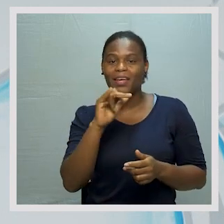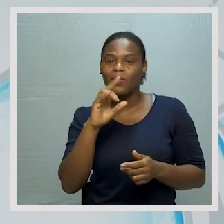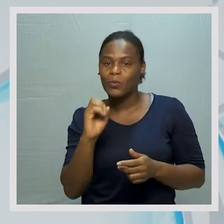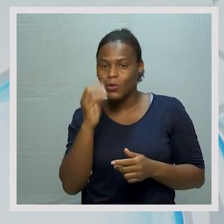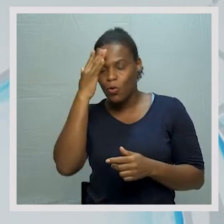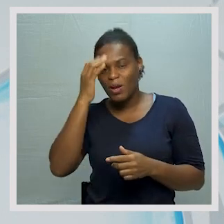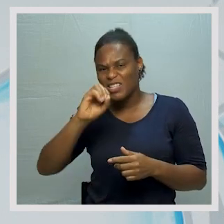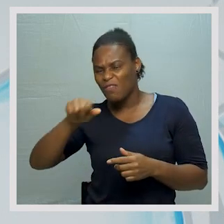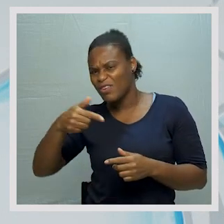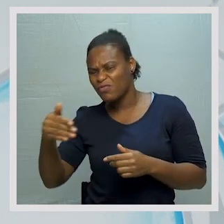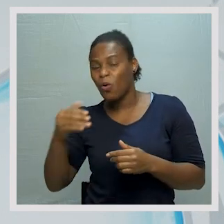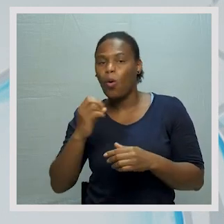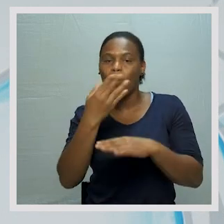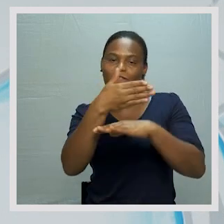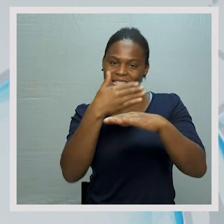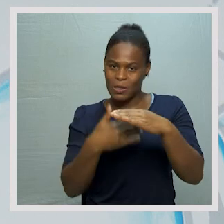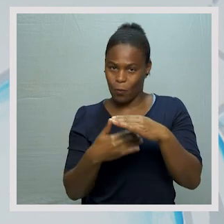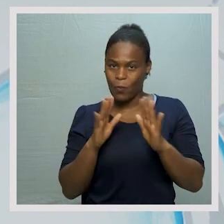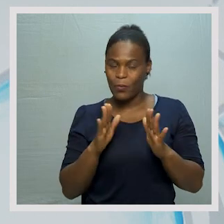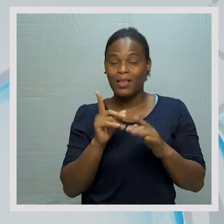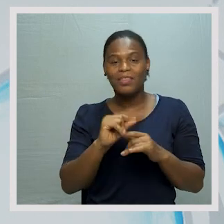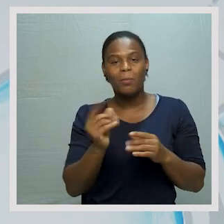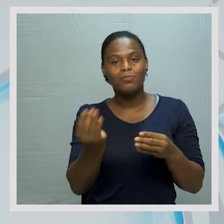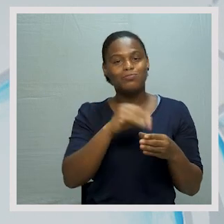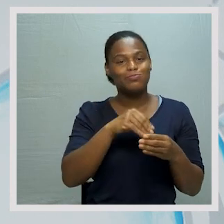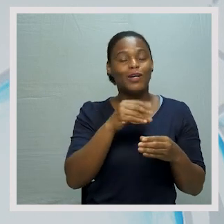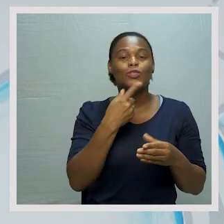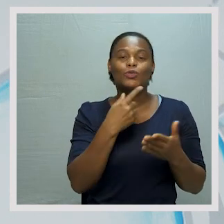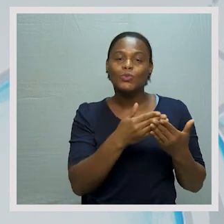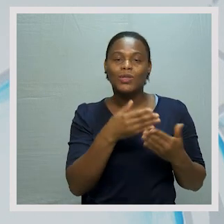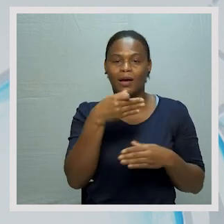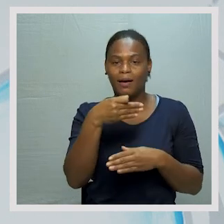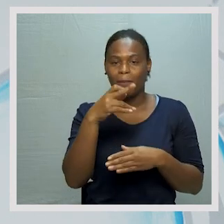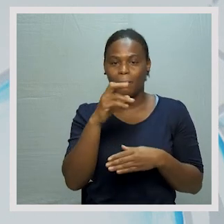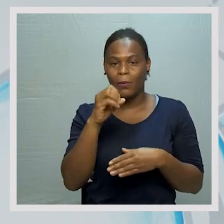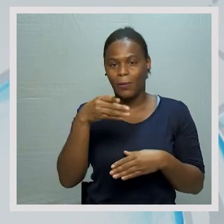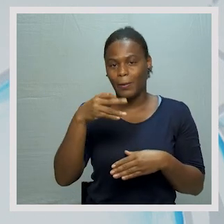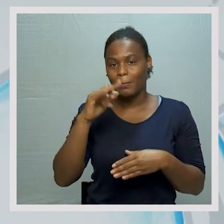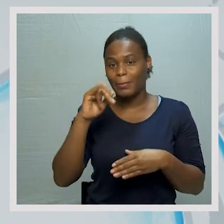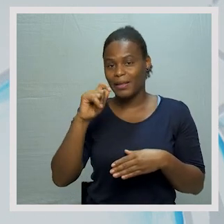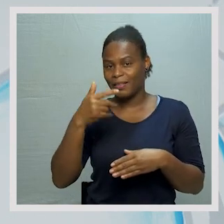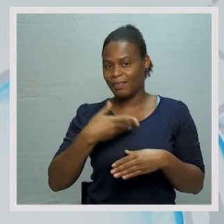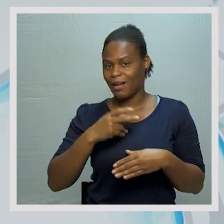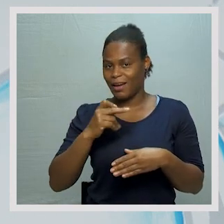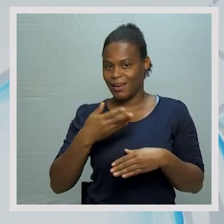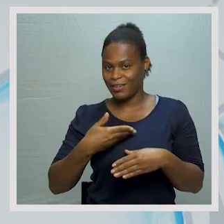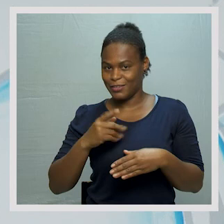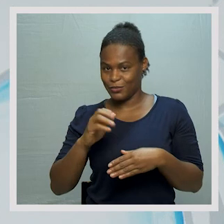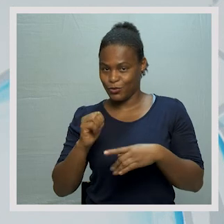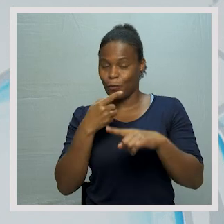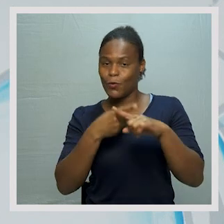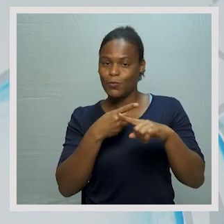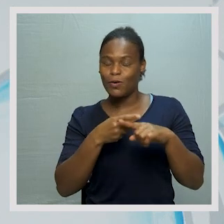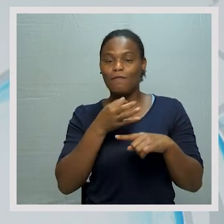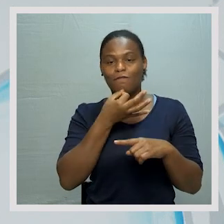números decimais ou por frações. Também introduzimos as propriedades da multiplicação.